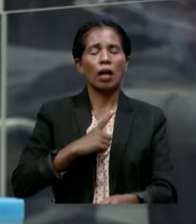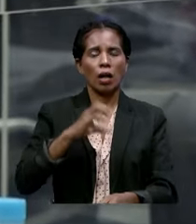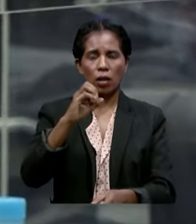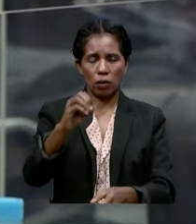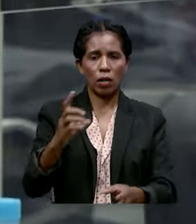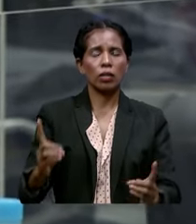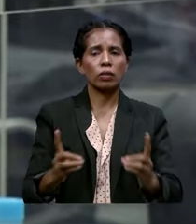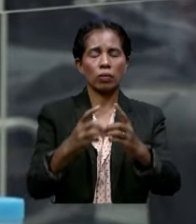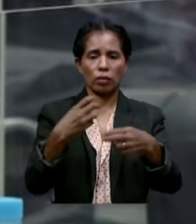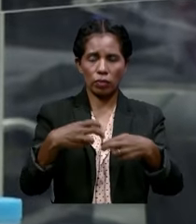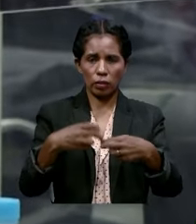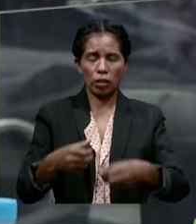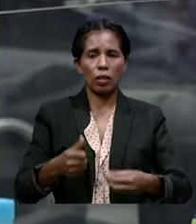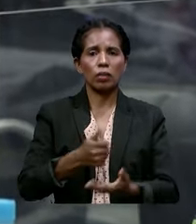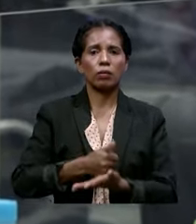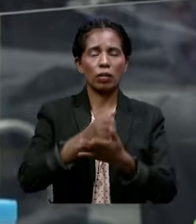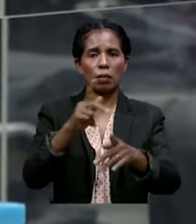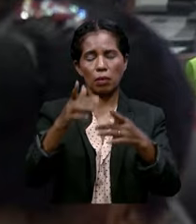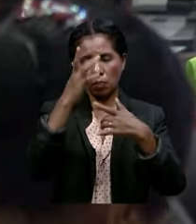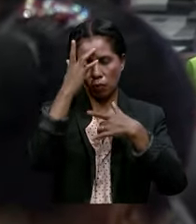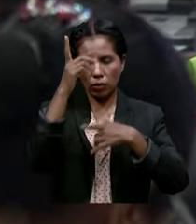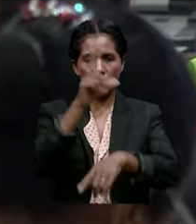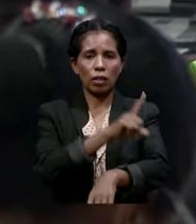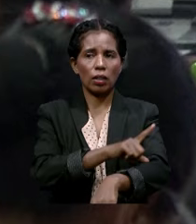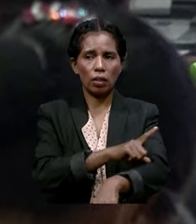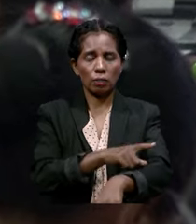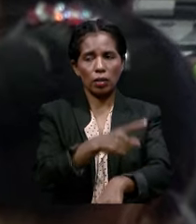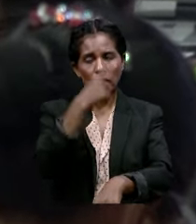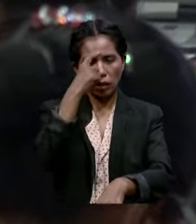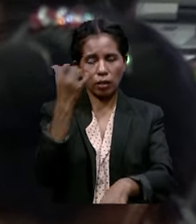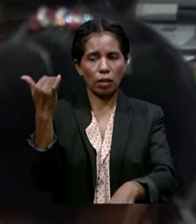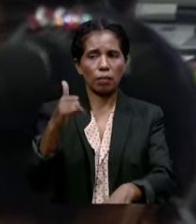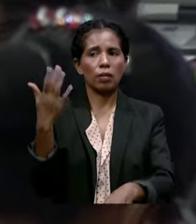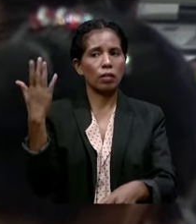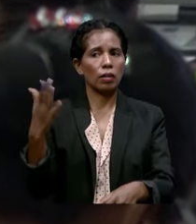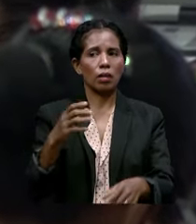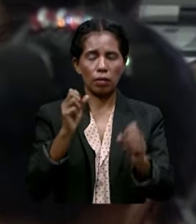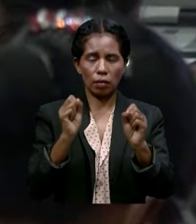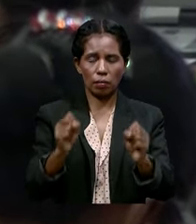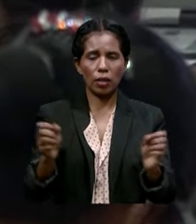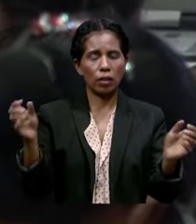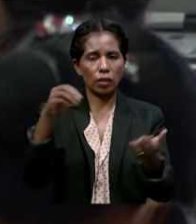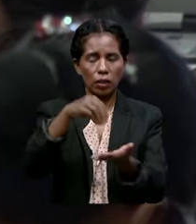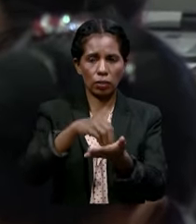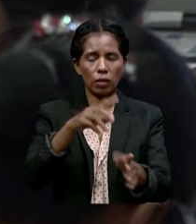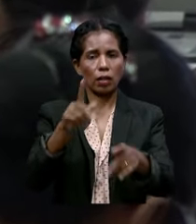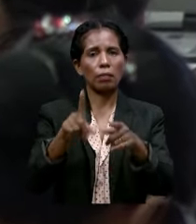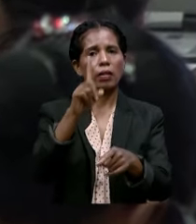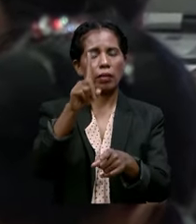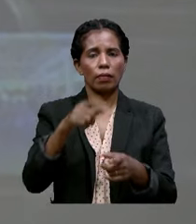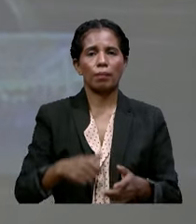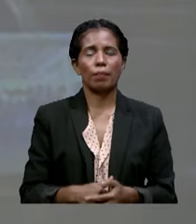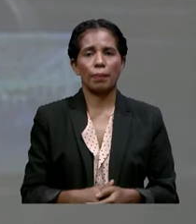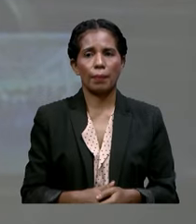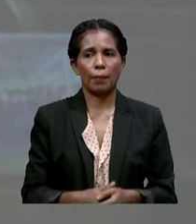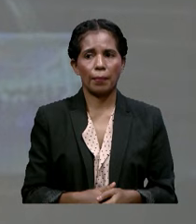van gira fo atendimento ba ema homoras lepra ka tuberculose tambah salah nebe iha bele akumula dei paciente ida. Apenas